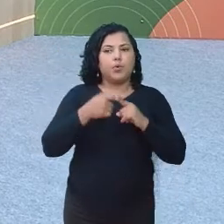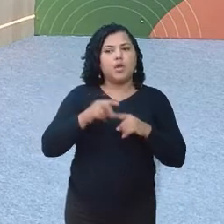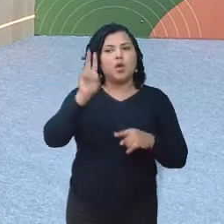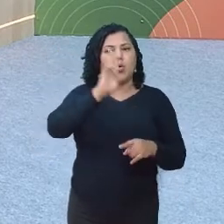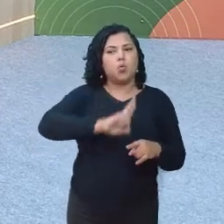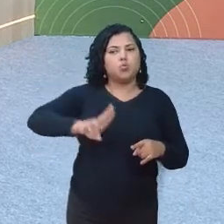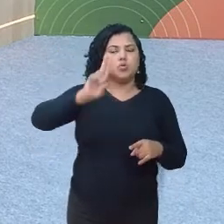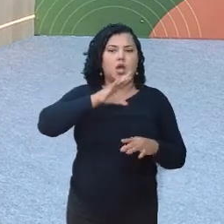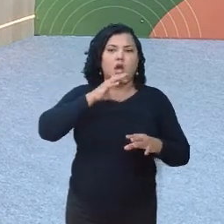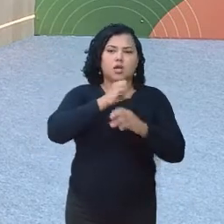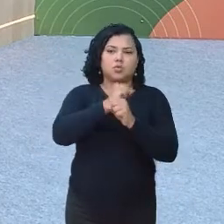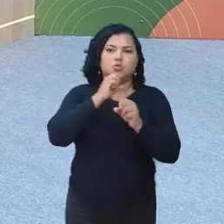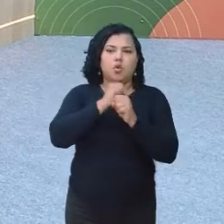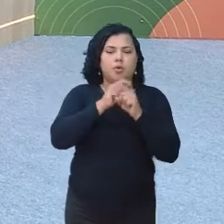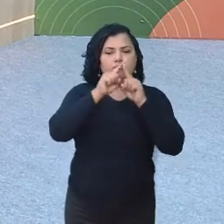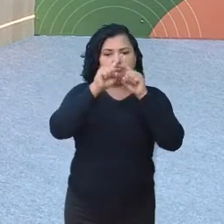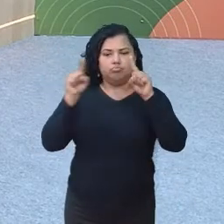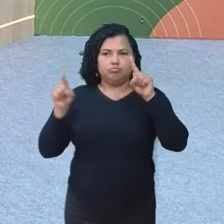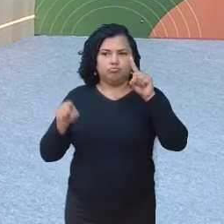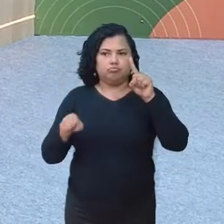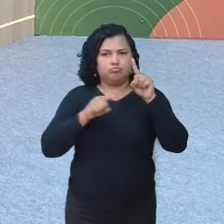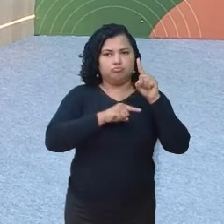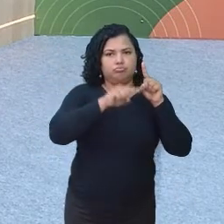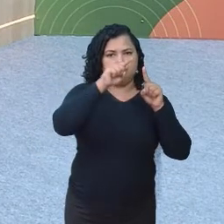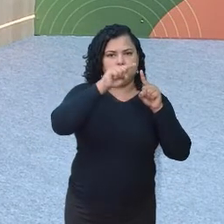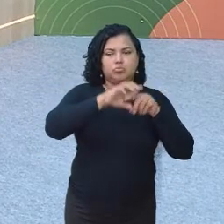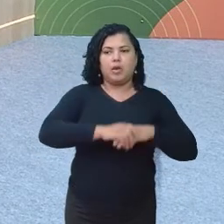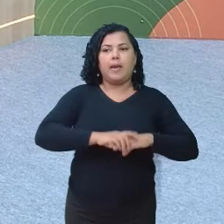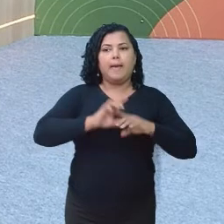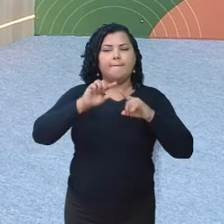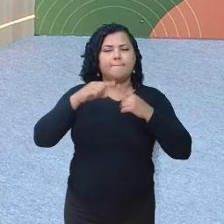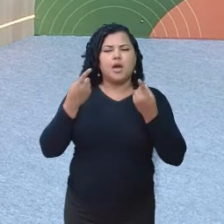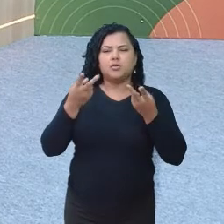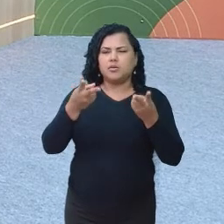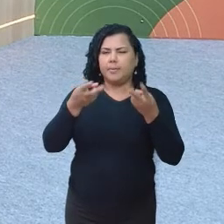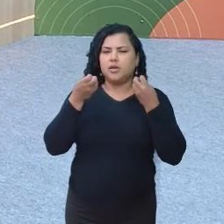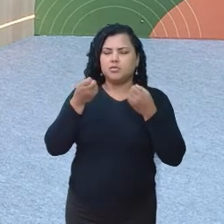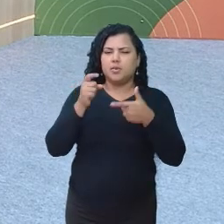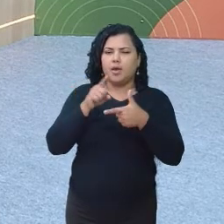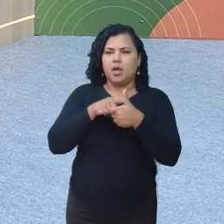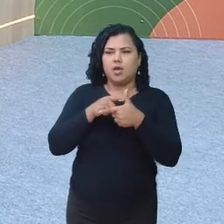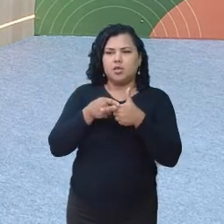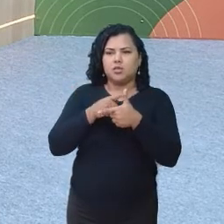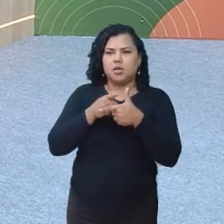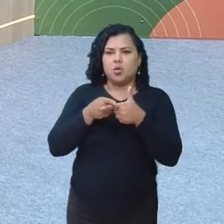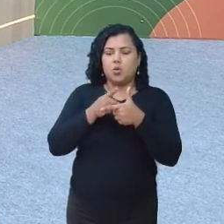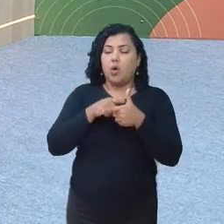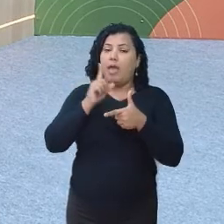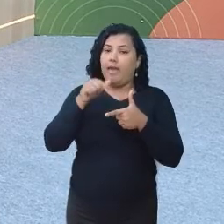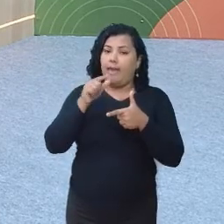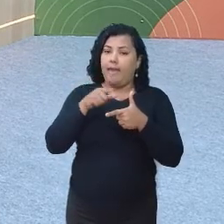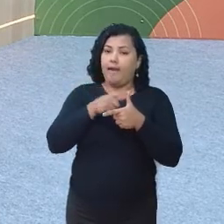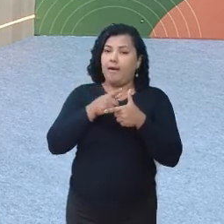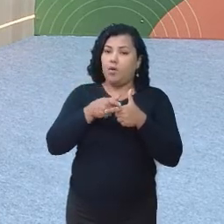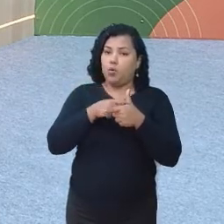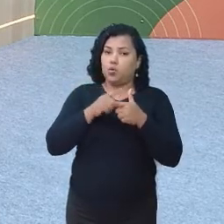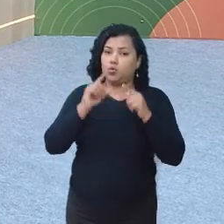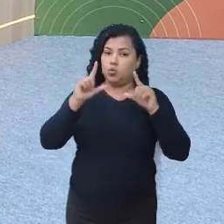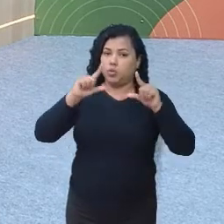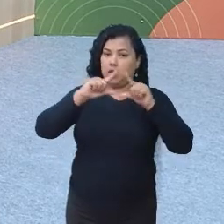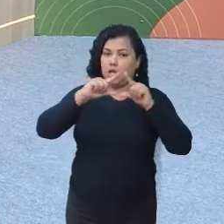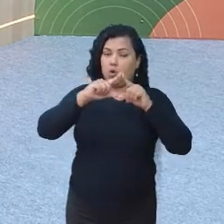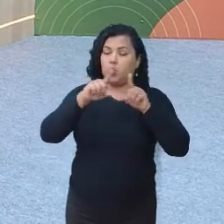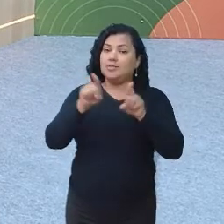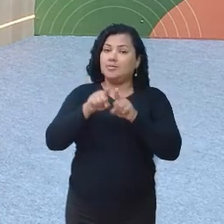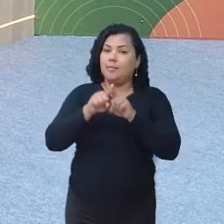soma dos ângulos internos. Mas observe que esse ângulo aqui, ele é ângulo tanto do triângulo quanto